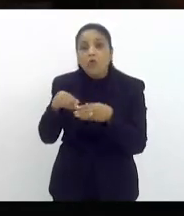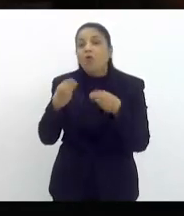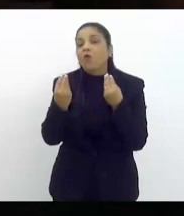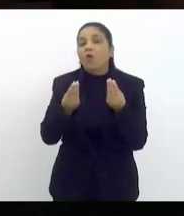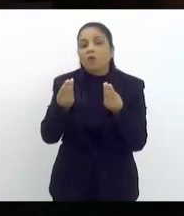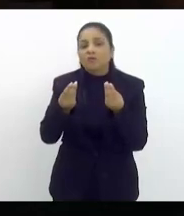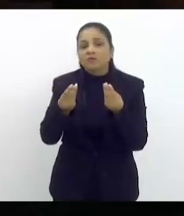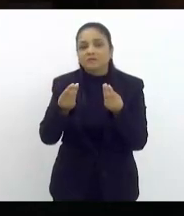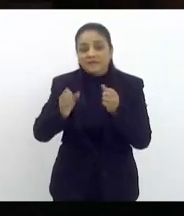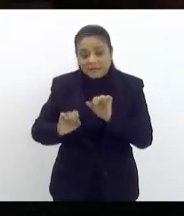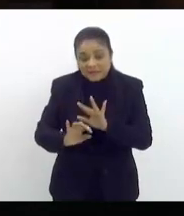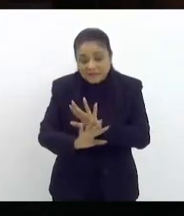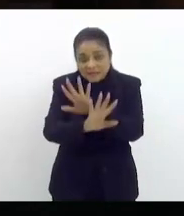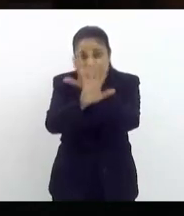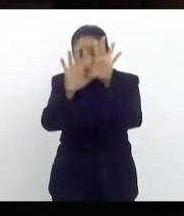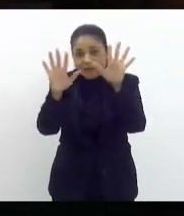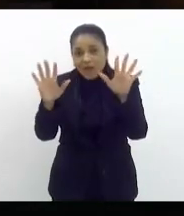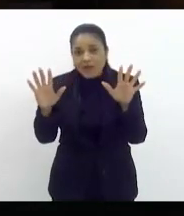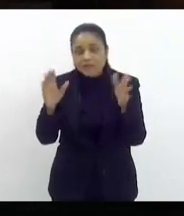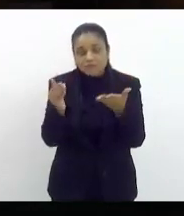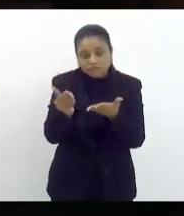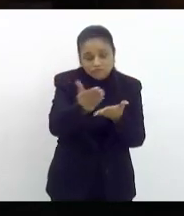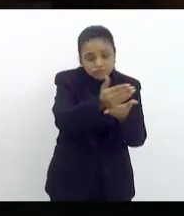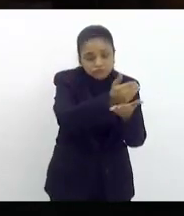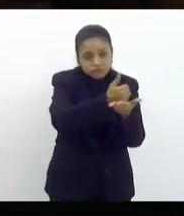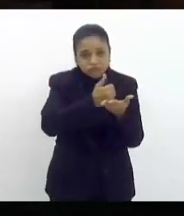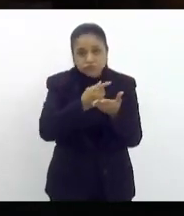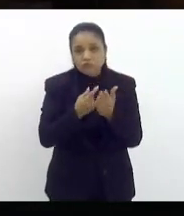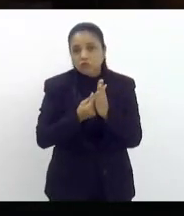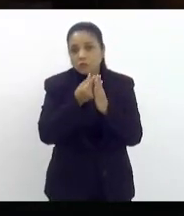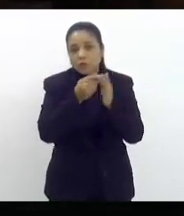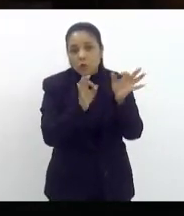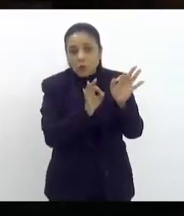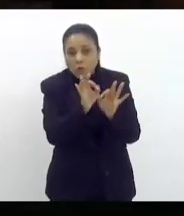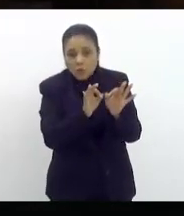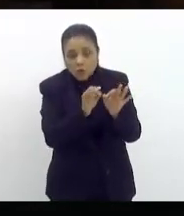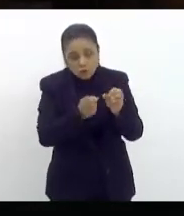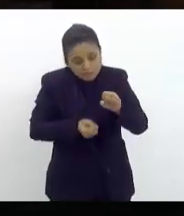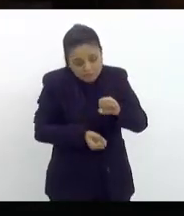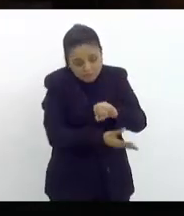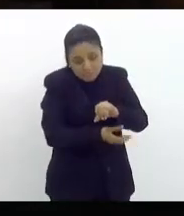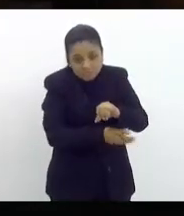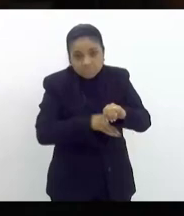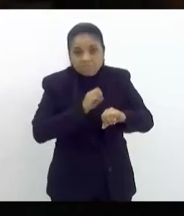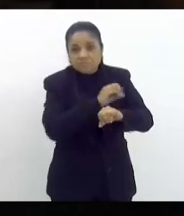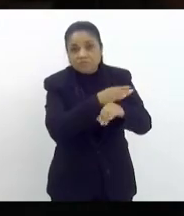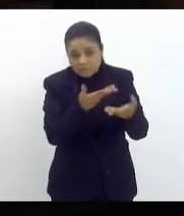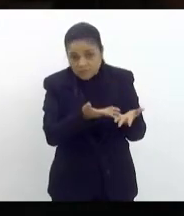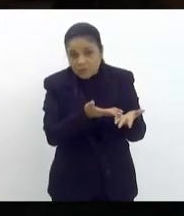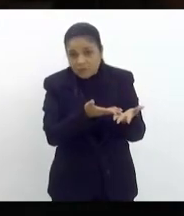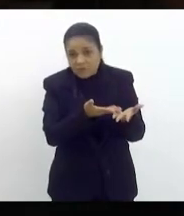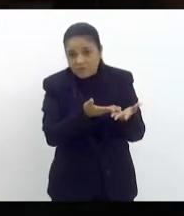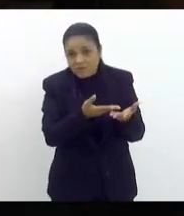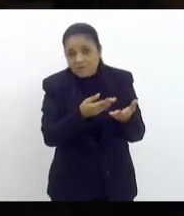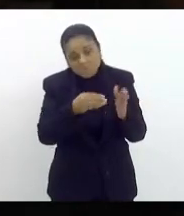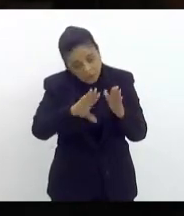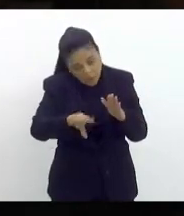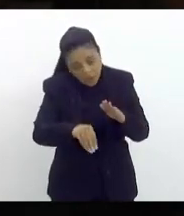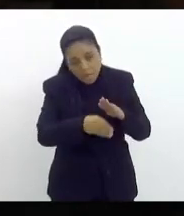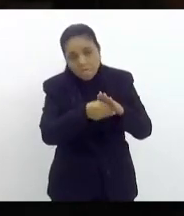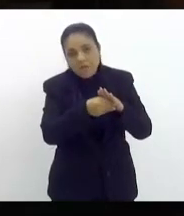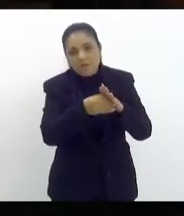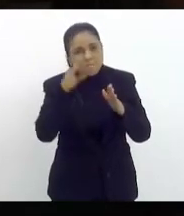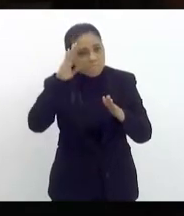transparência na execução orçamentária de um programa tão fundamental como o Super RJ. Então, essa é uma das nossas emendas.